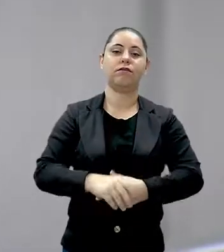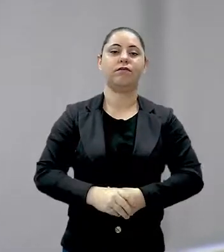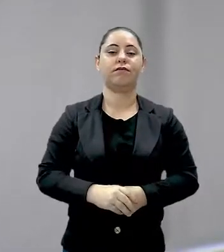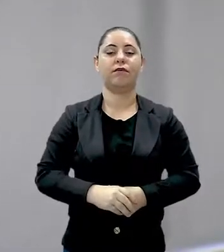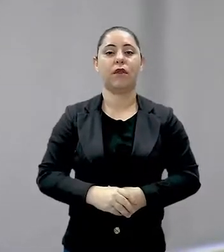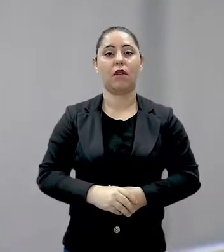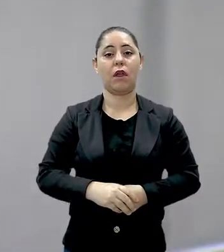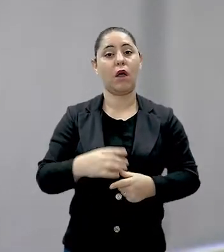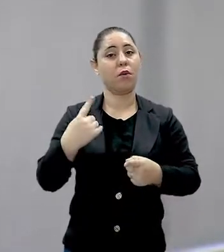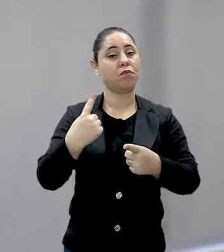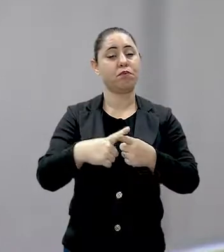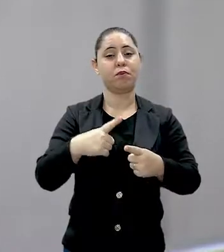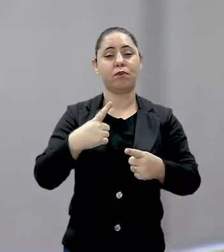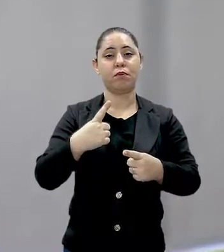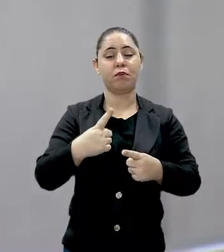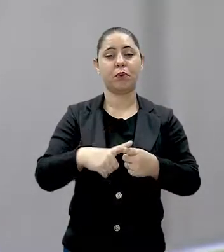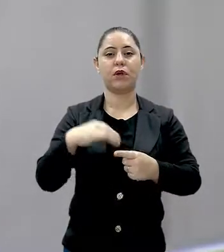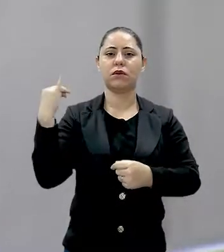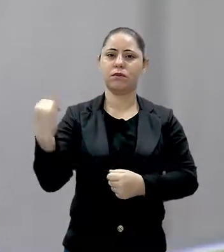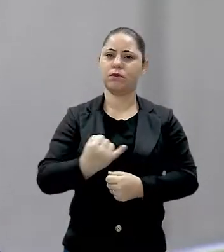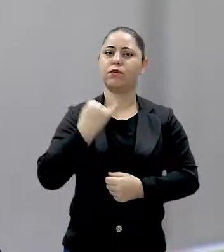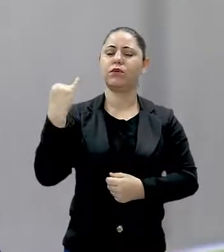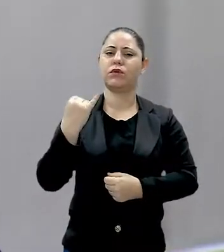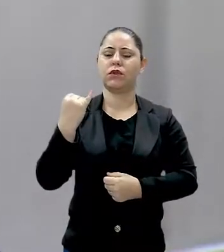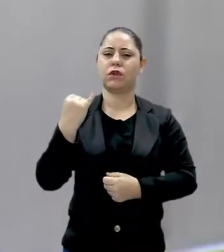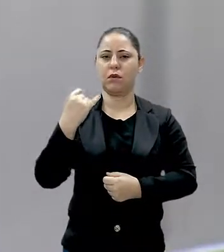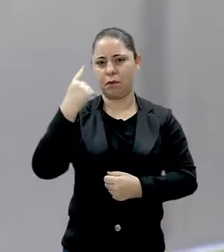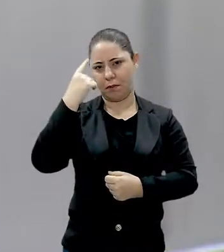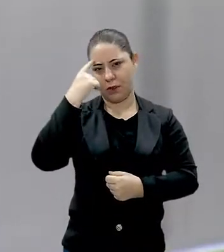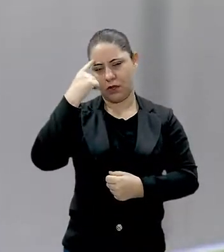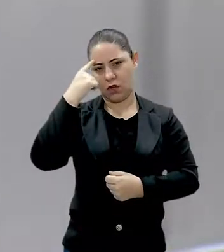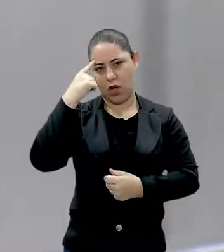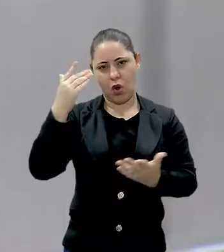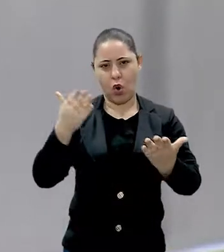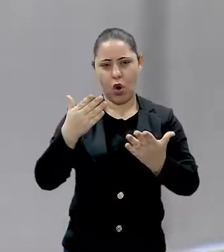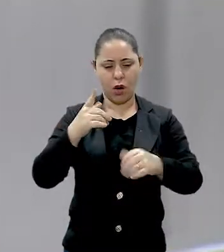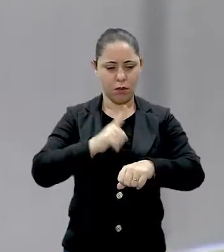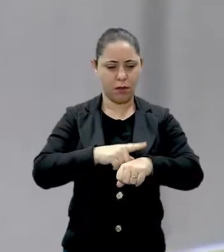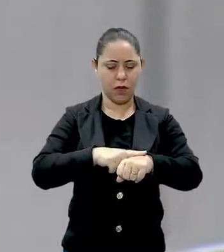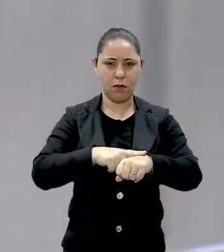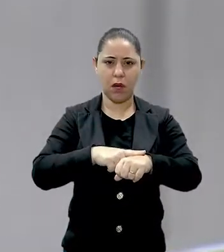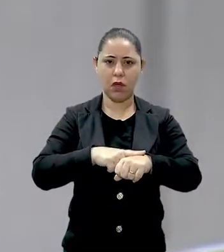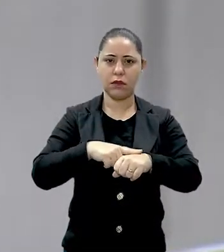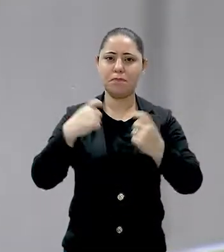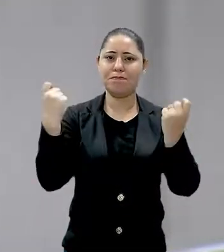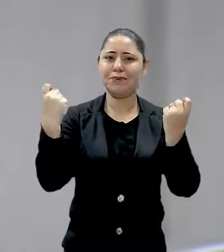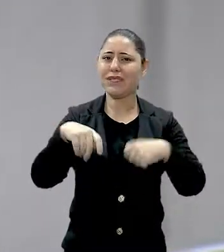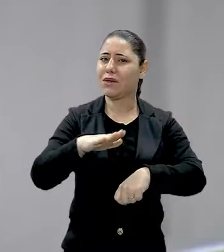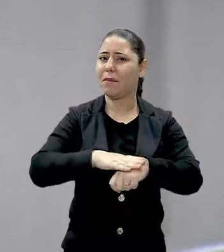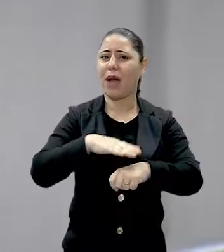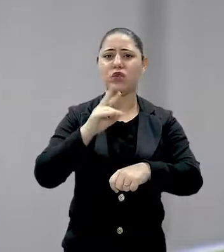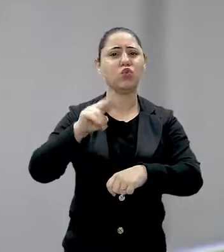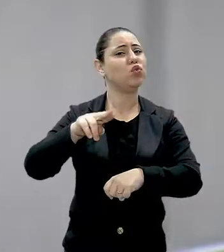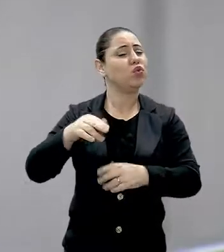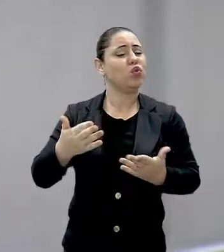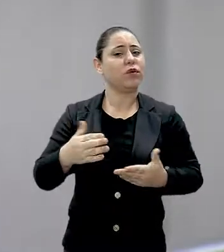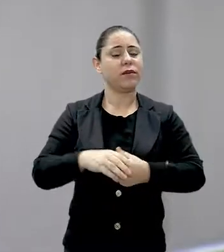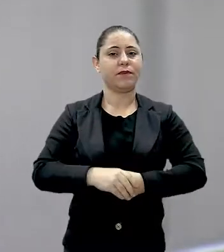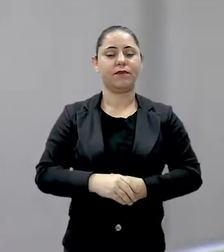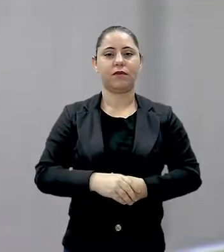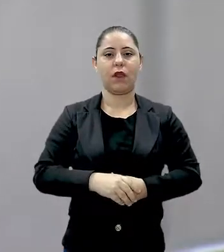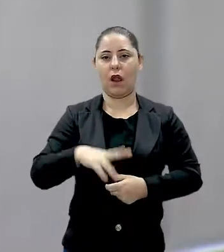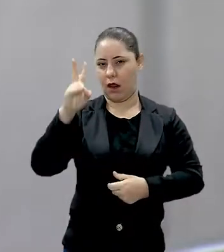defendendo. Até porque são muito caras, importantes, e eu acho que nesse momento são mais atuais do que nunca, mais necessárias do que